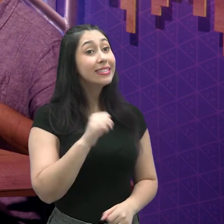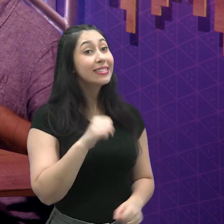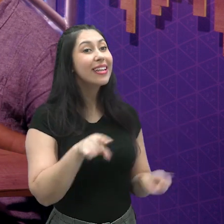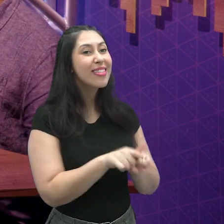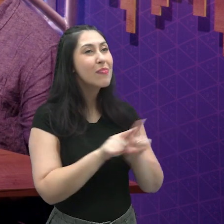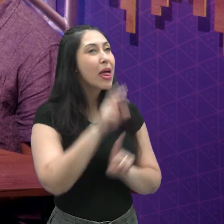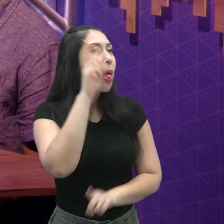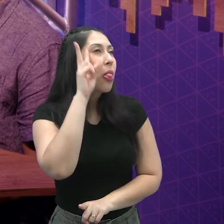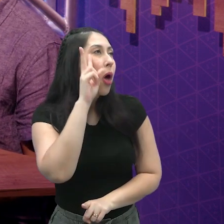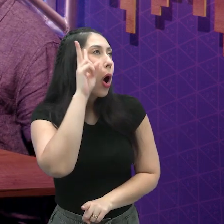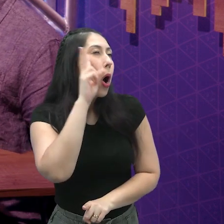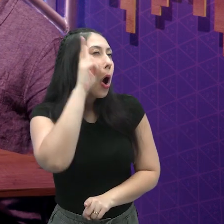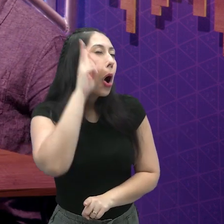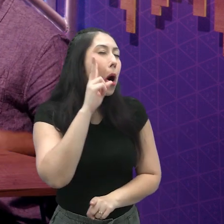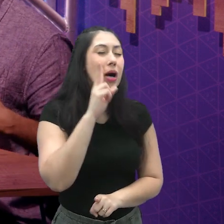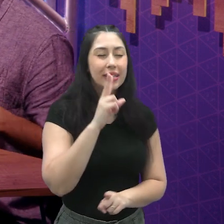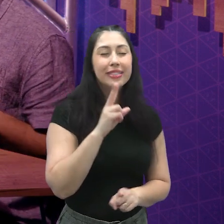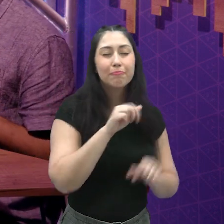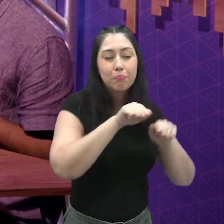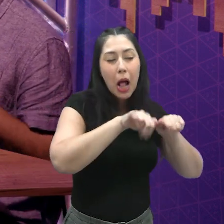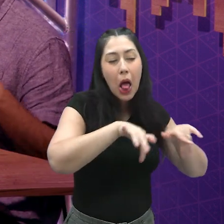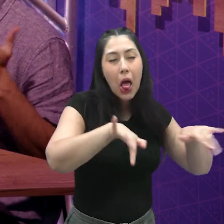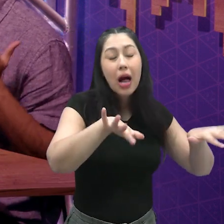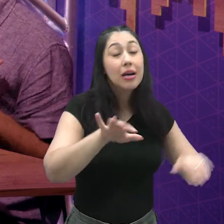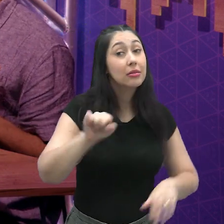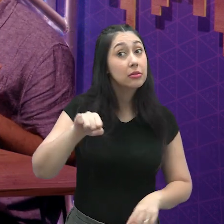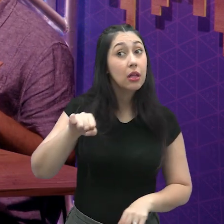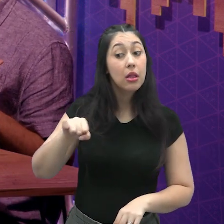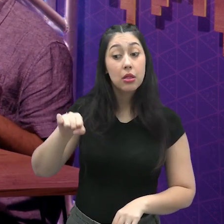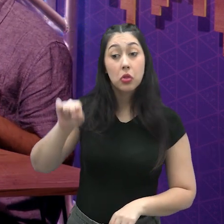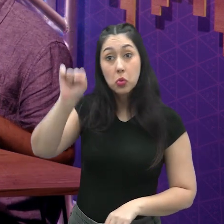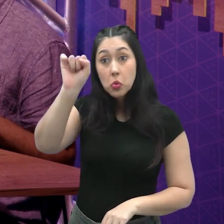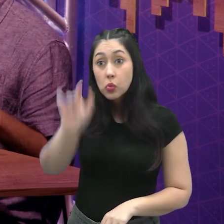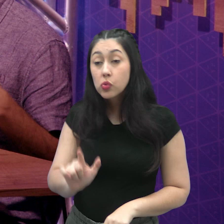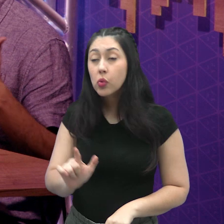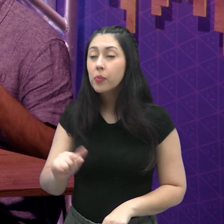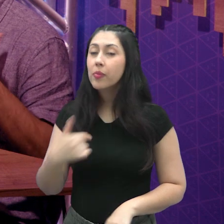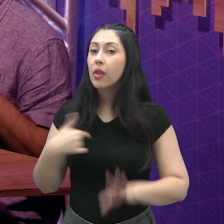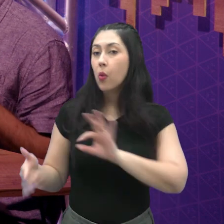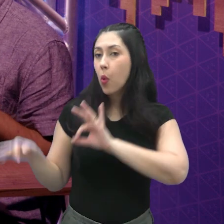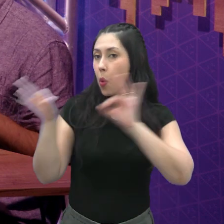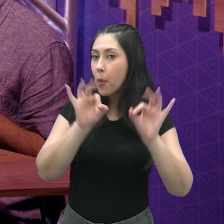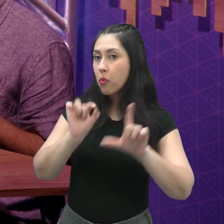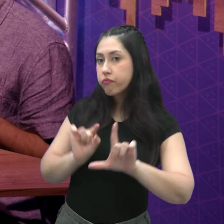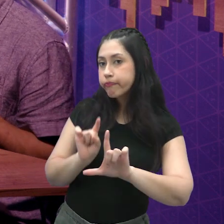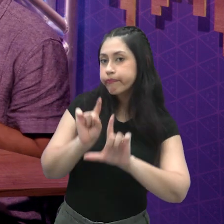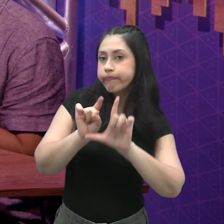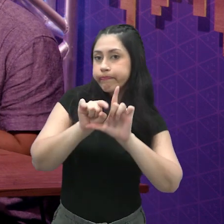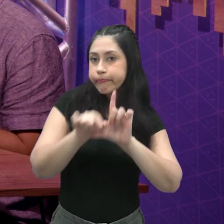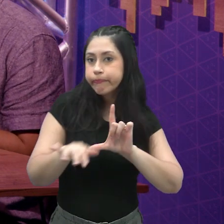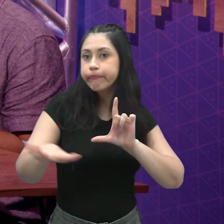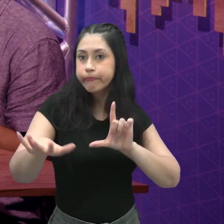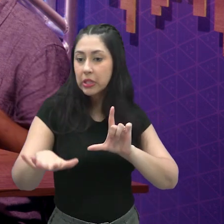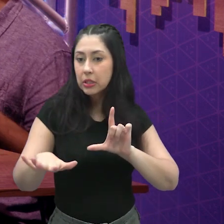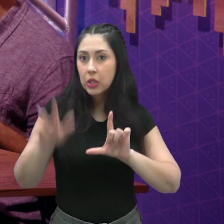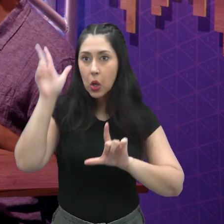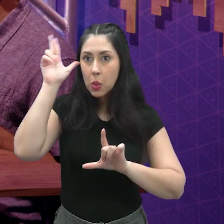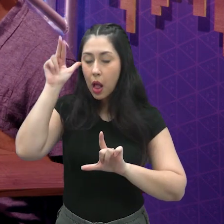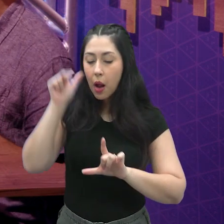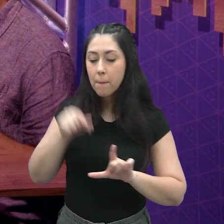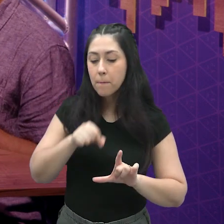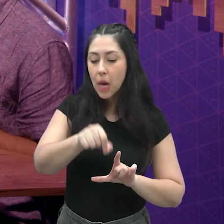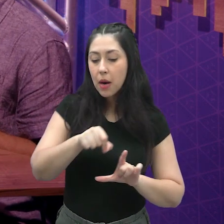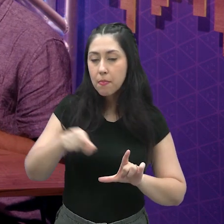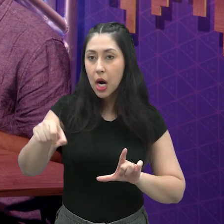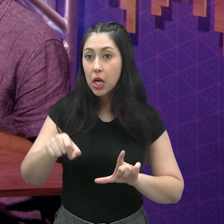Que a gente chama de causos, né? Causos. Popularizou como causos. No Sul também, eu acompanho um streamer de xadrez do Rio Grande do